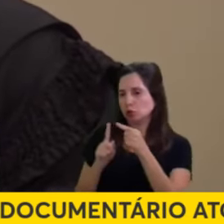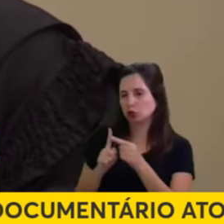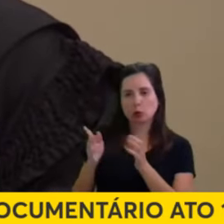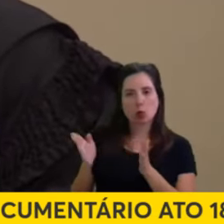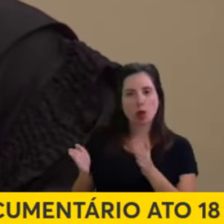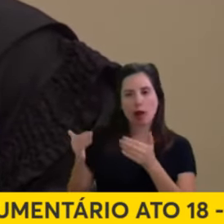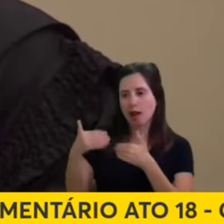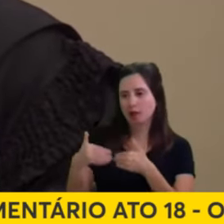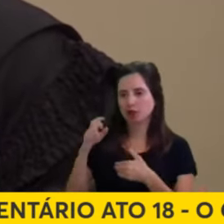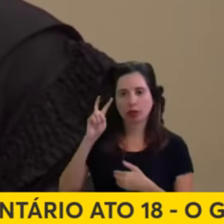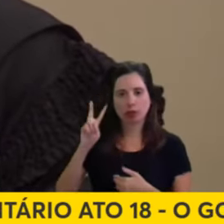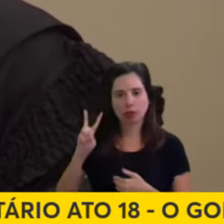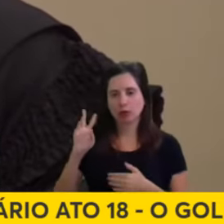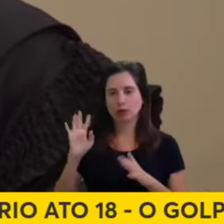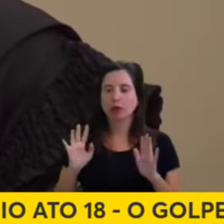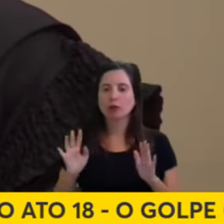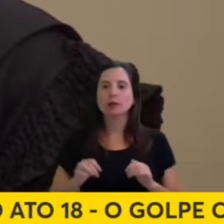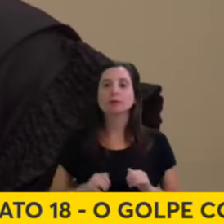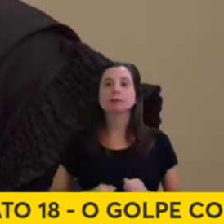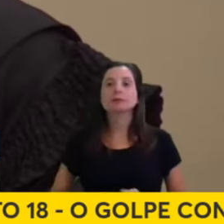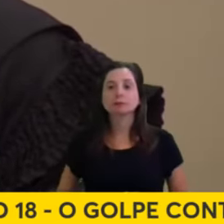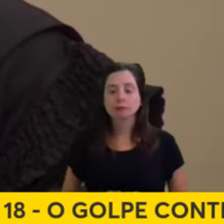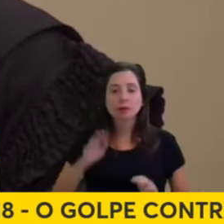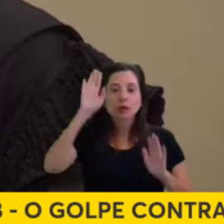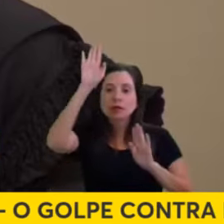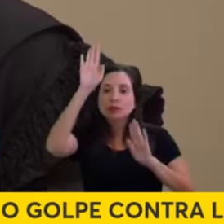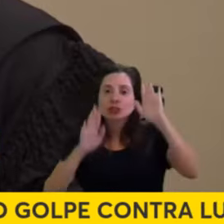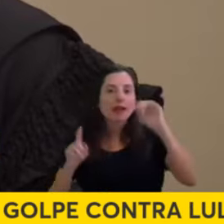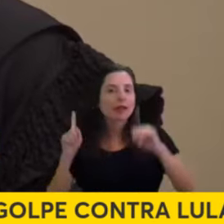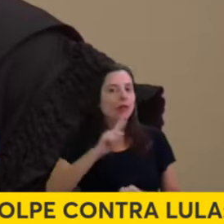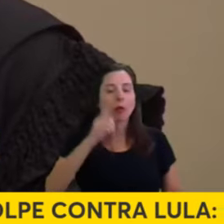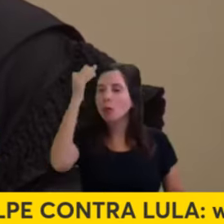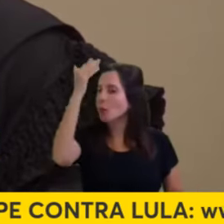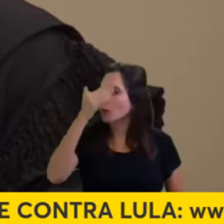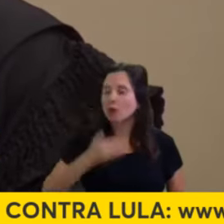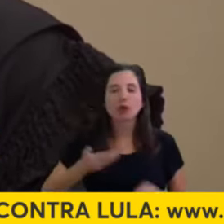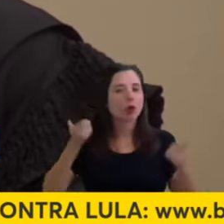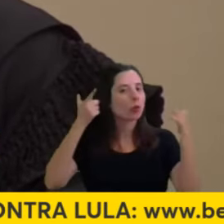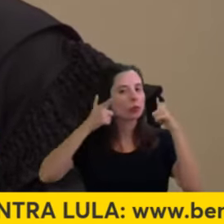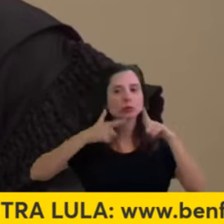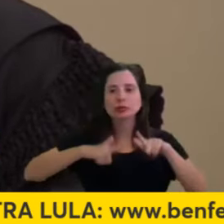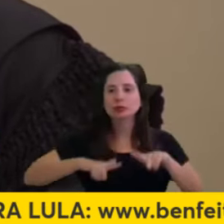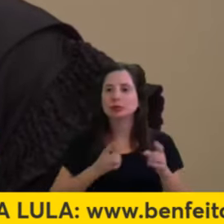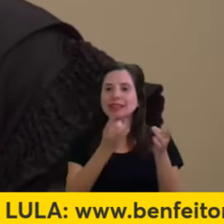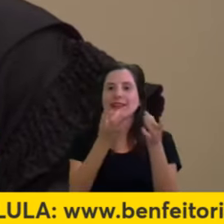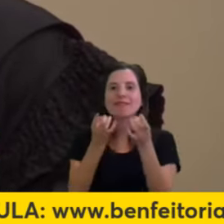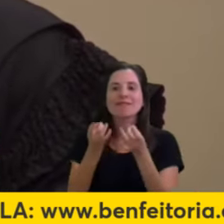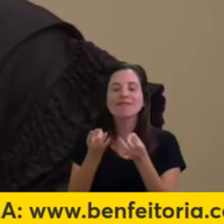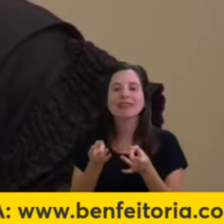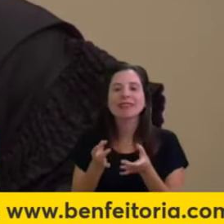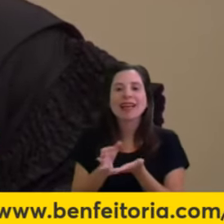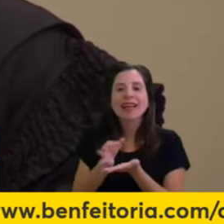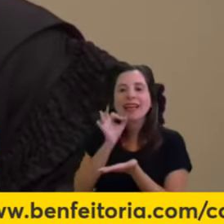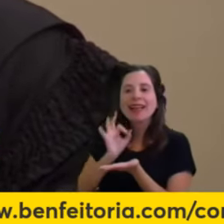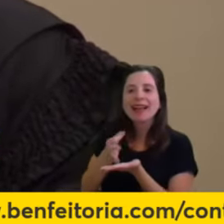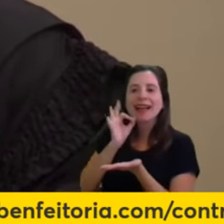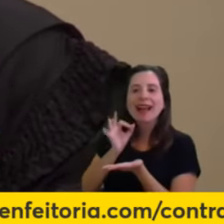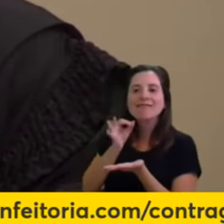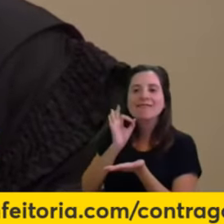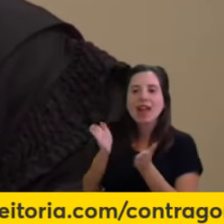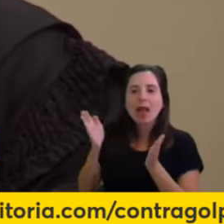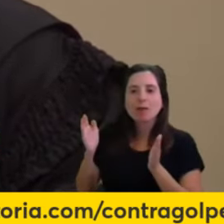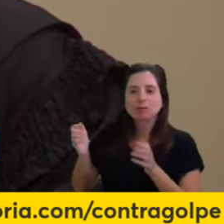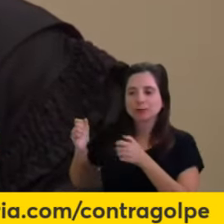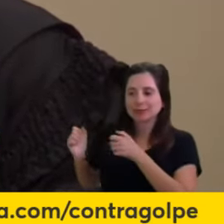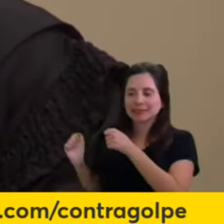realizados com esse montante mas aceitou os candidatos não conseguiram provar que os recursos eram viros da venda de sacas de café não havia mínima mínima indicação